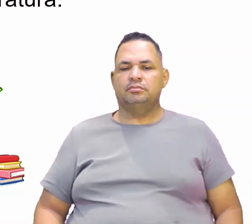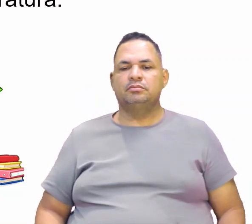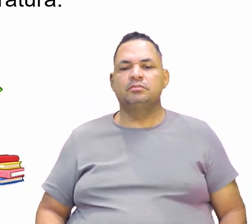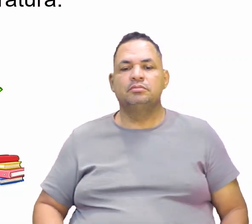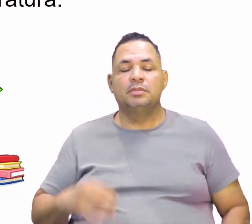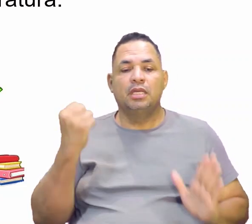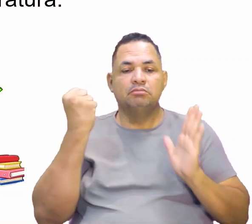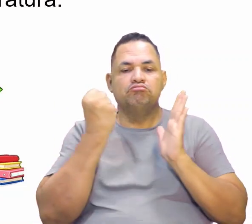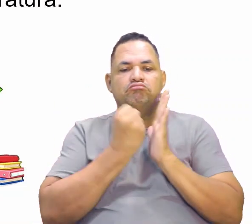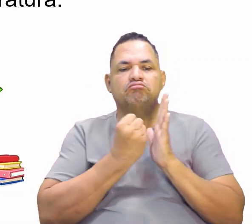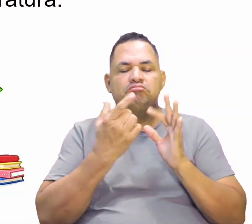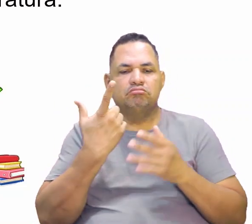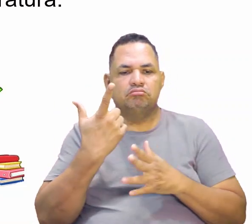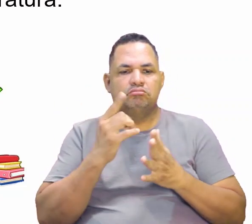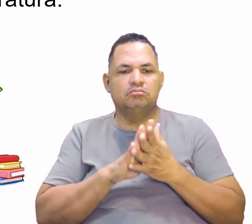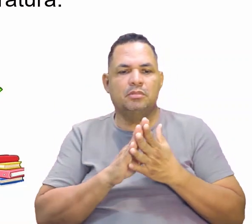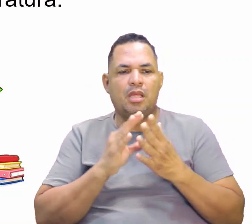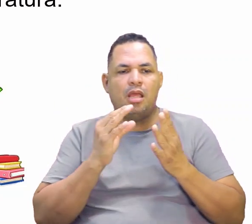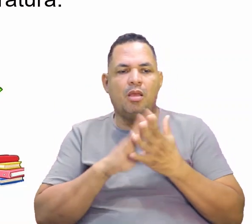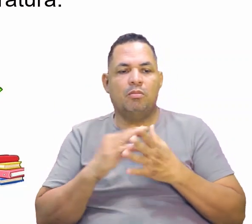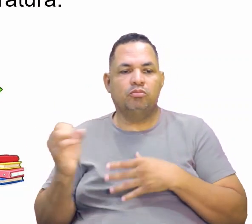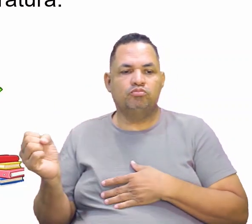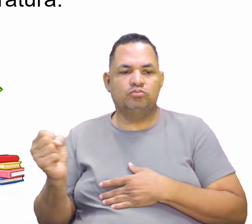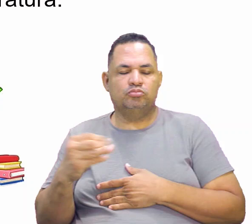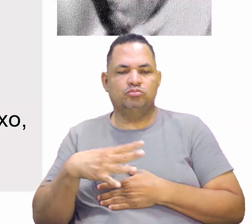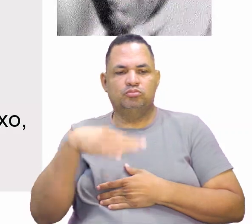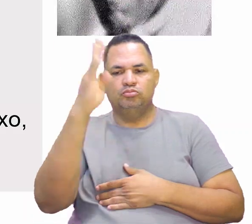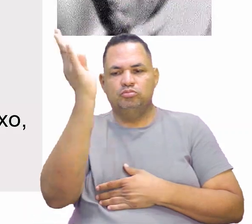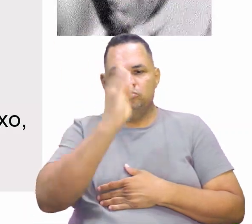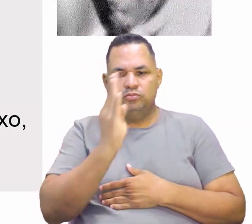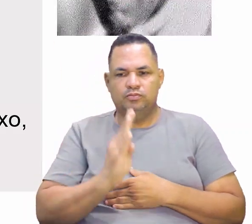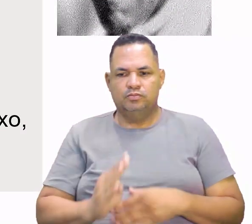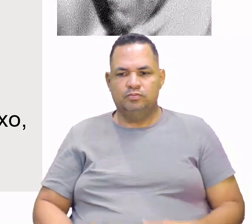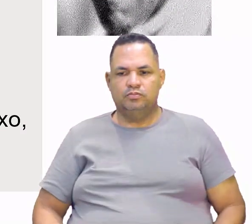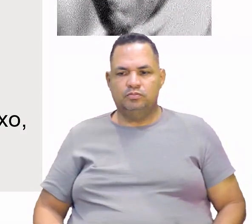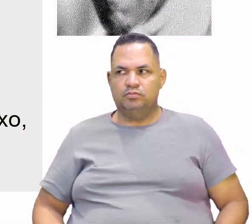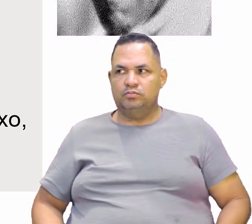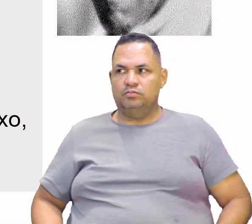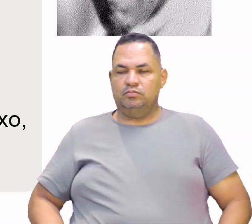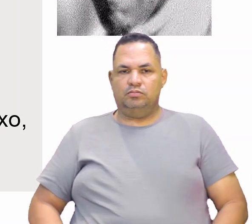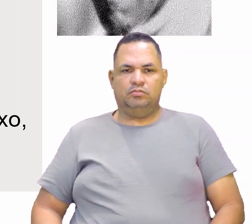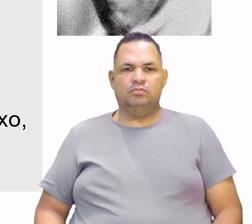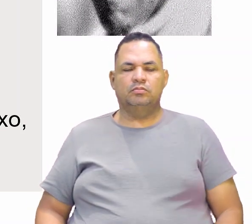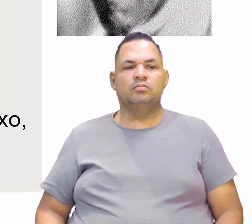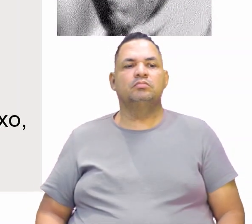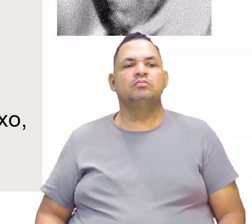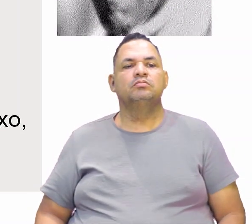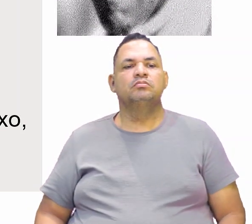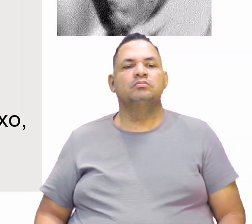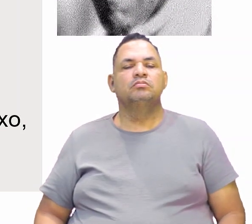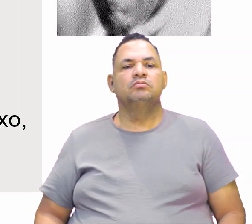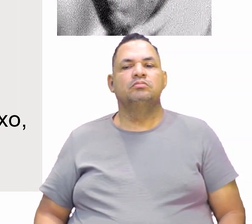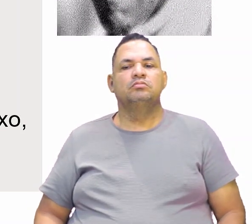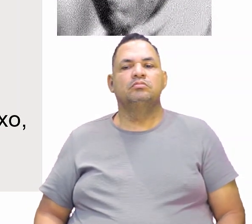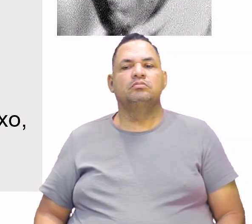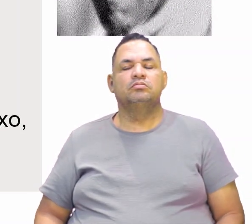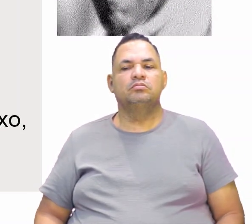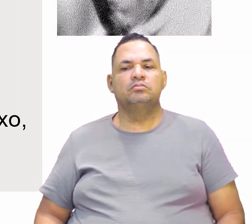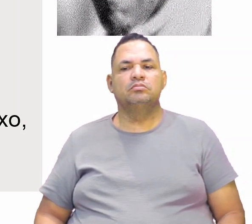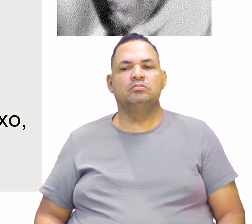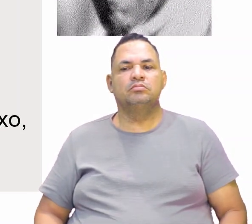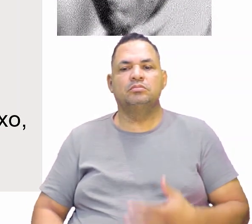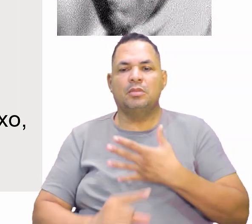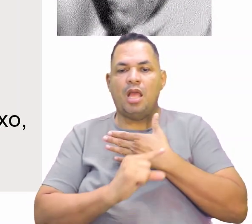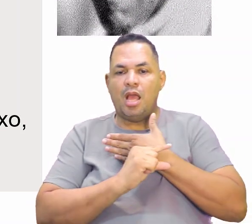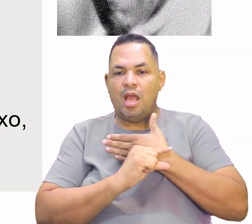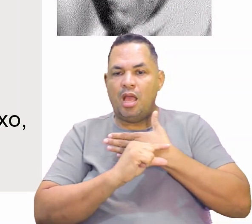ficou marcado como o modernismo no Brasil, tá? E os autores da primeira